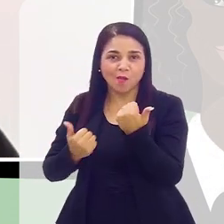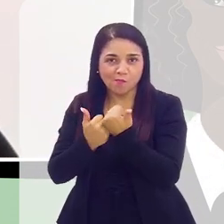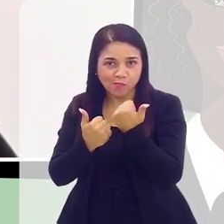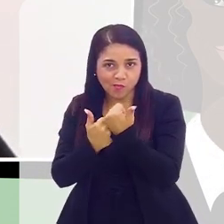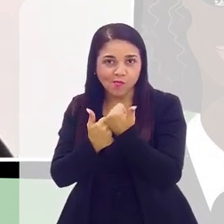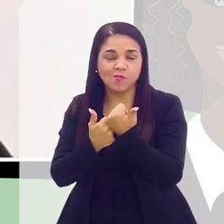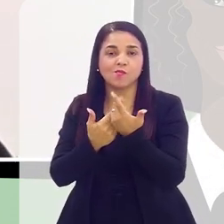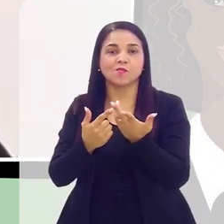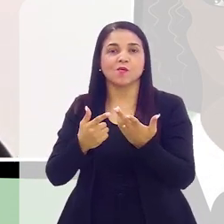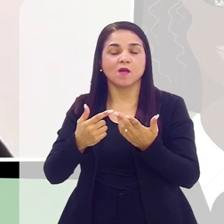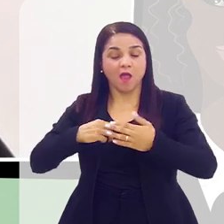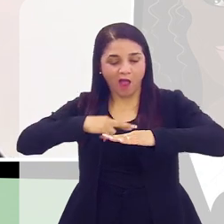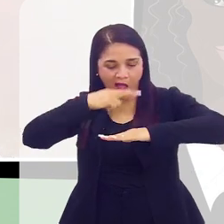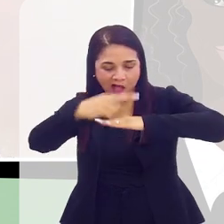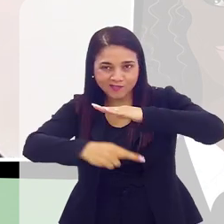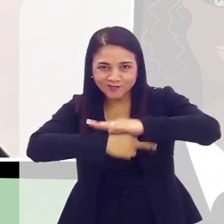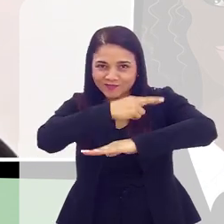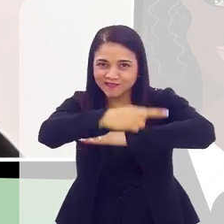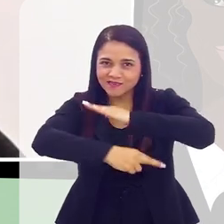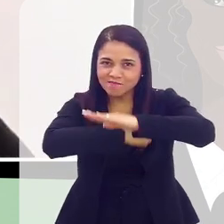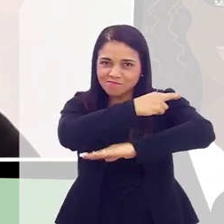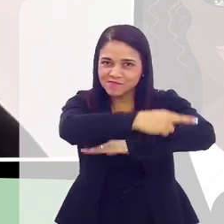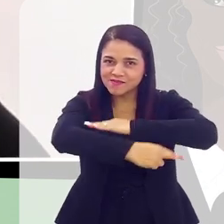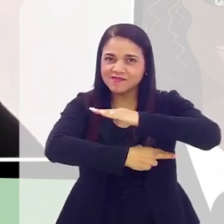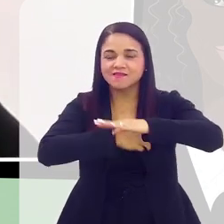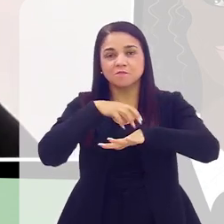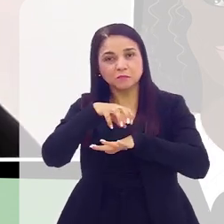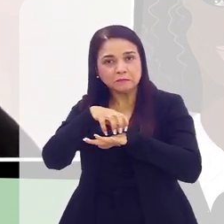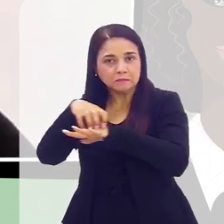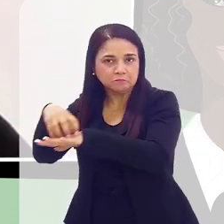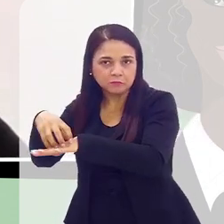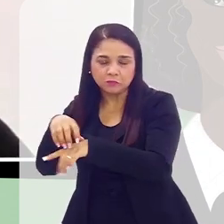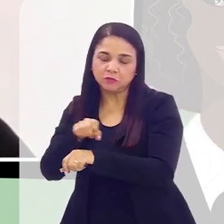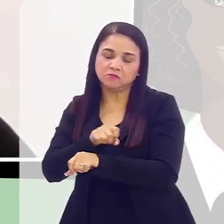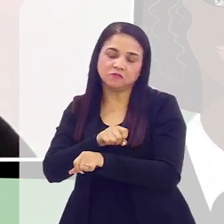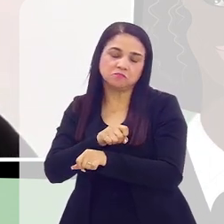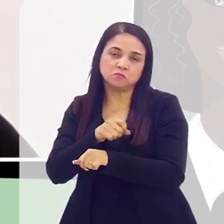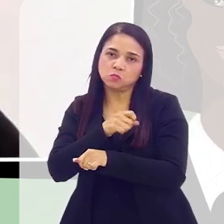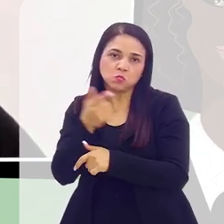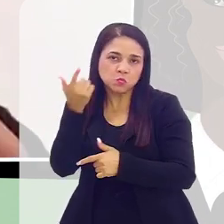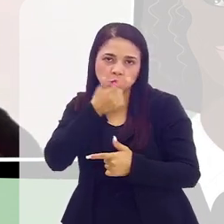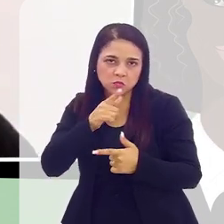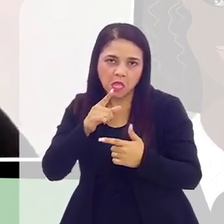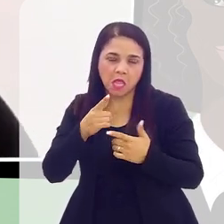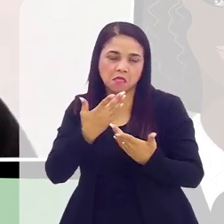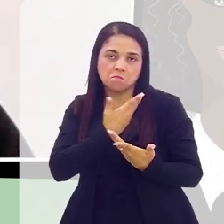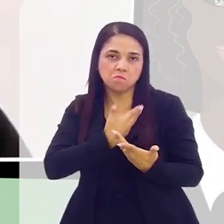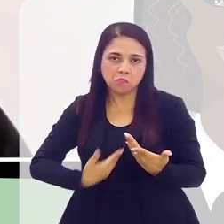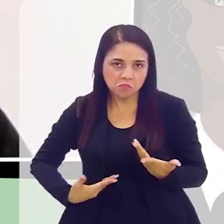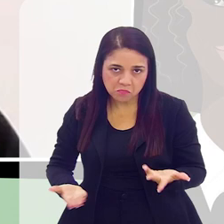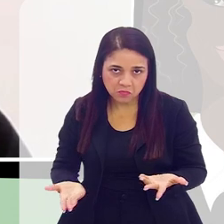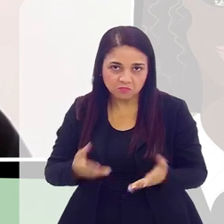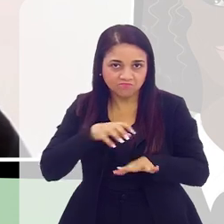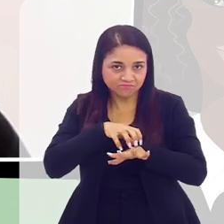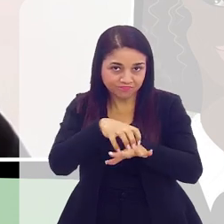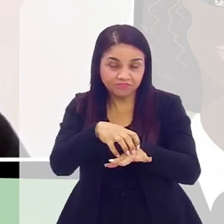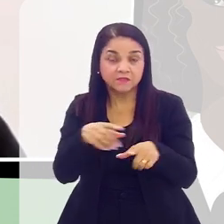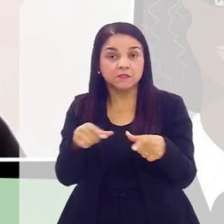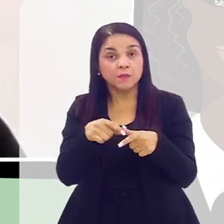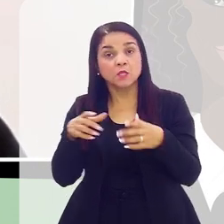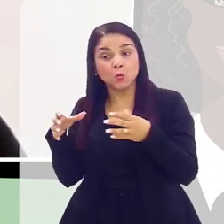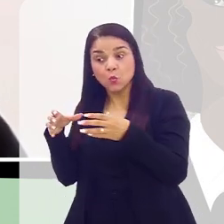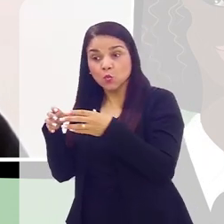poder fazer uma radioterapia, que às vezes ele não consegue ir de transporte público. E tem um outro núcleo que é a